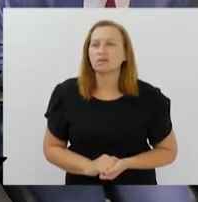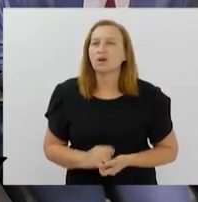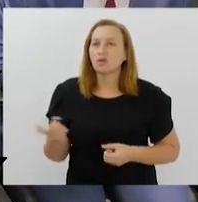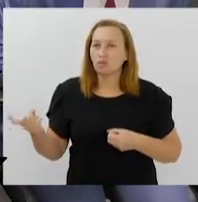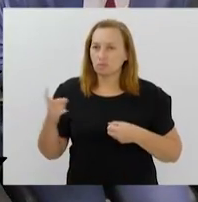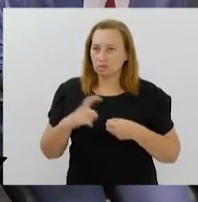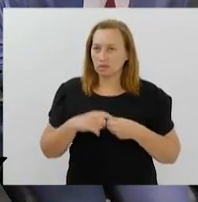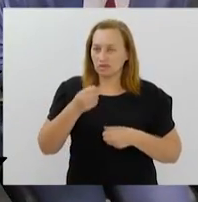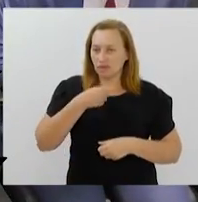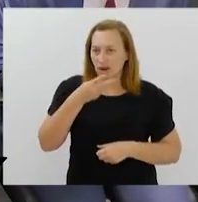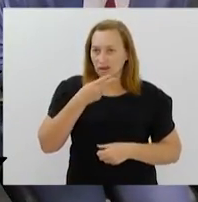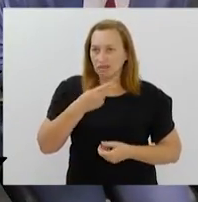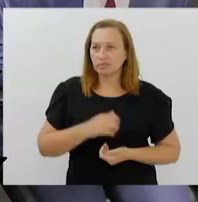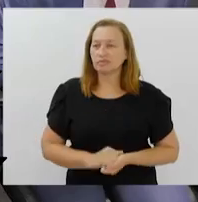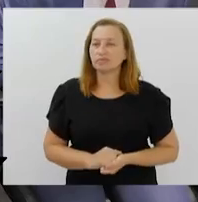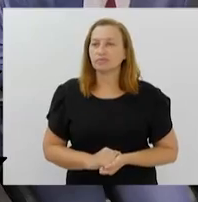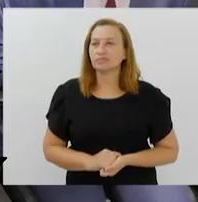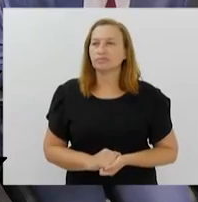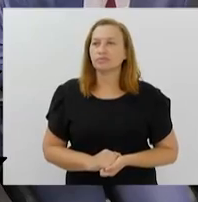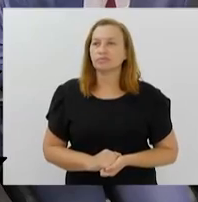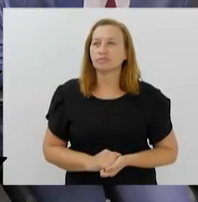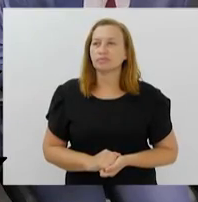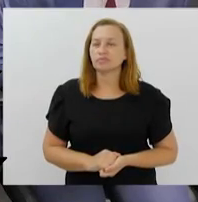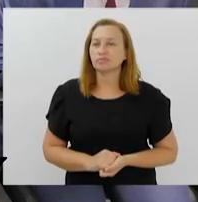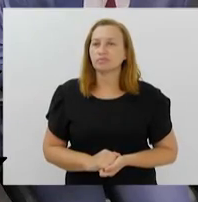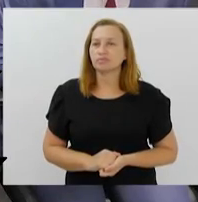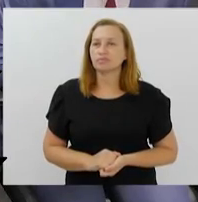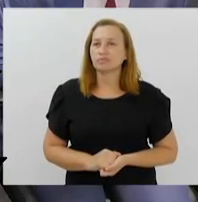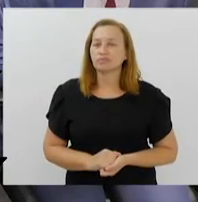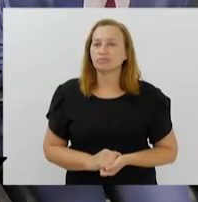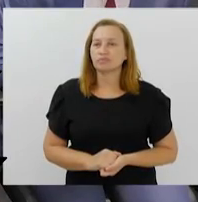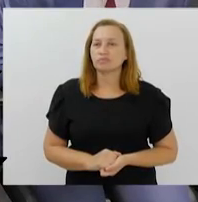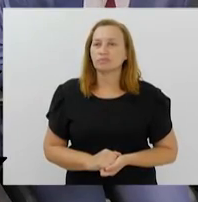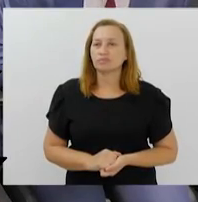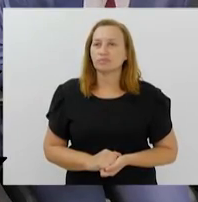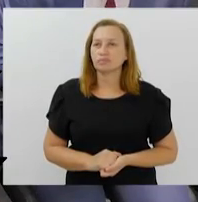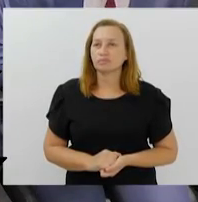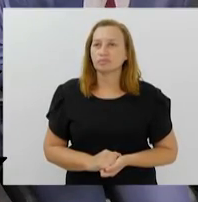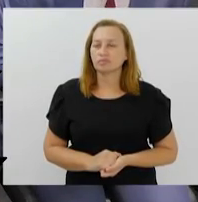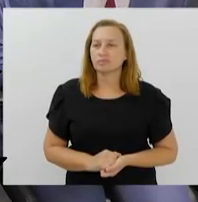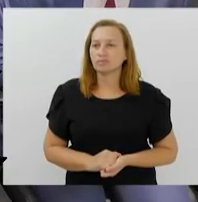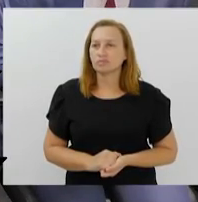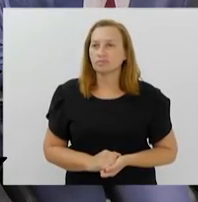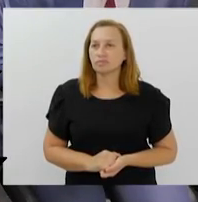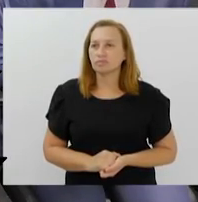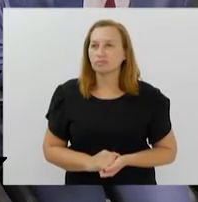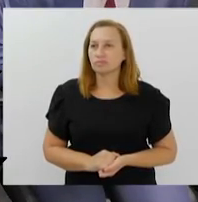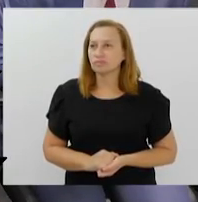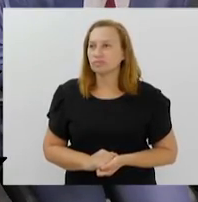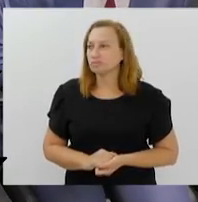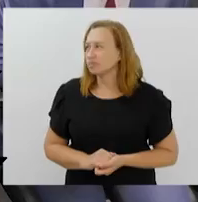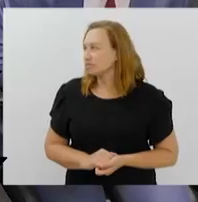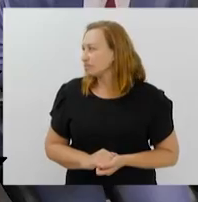aqui os números não mentem o lucro foi maior os números não